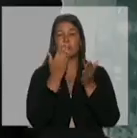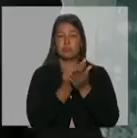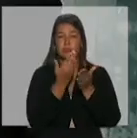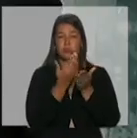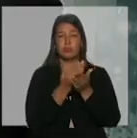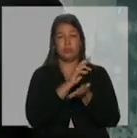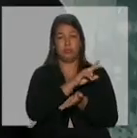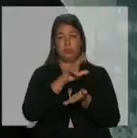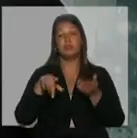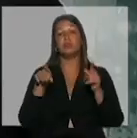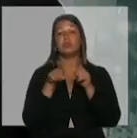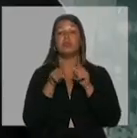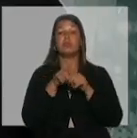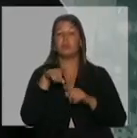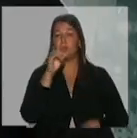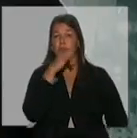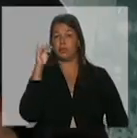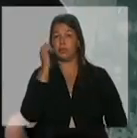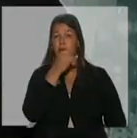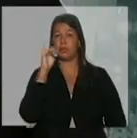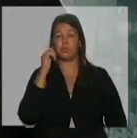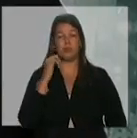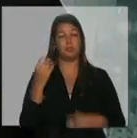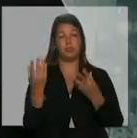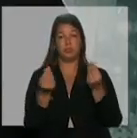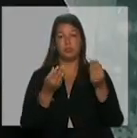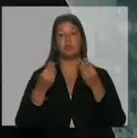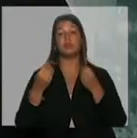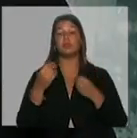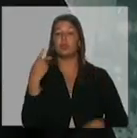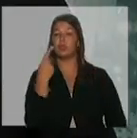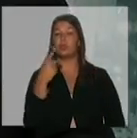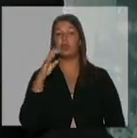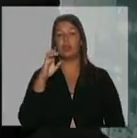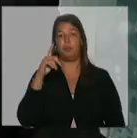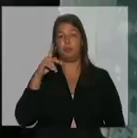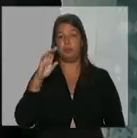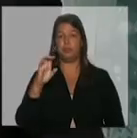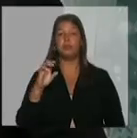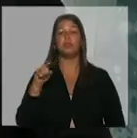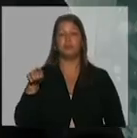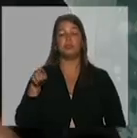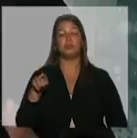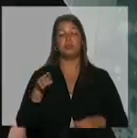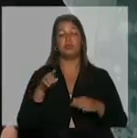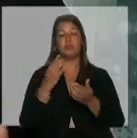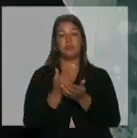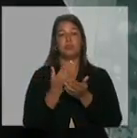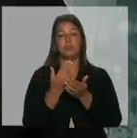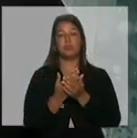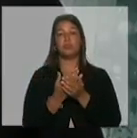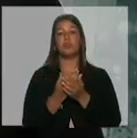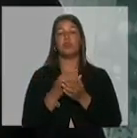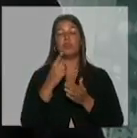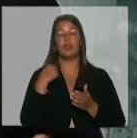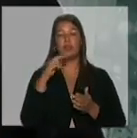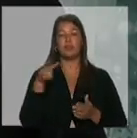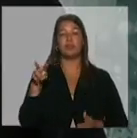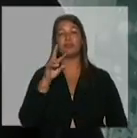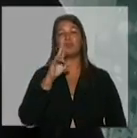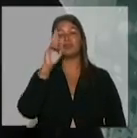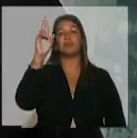também ativamente na parte de energia elétrica, dos leilões de energia elétrica. Então a EPE faz uma série de estudos que, de alguma forma, vão